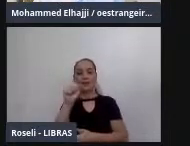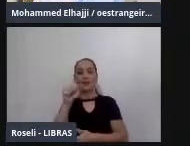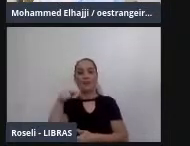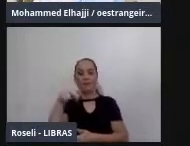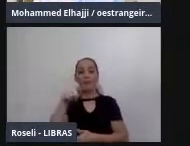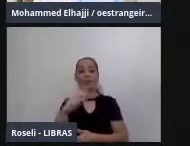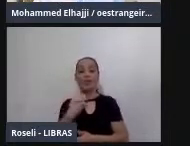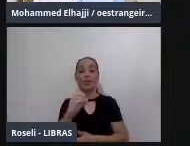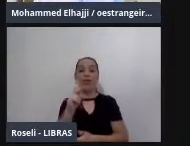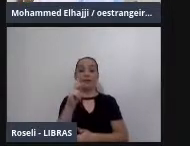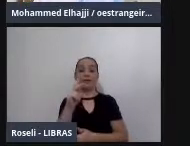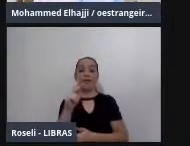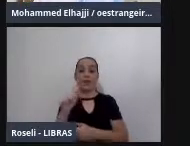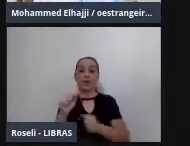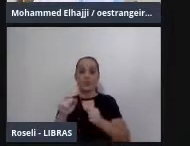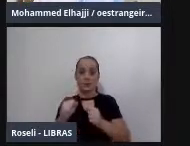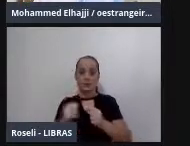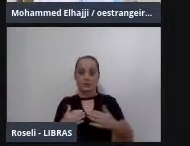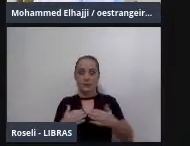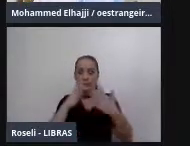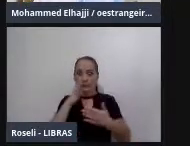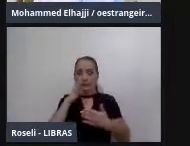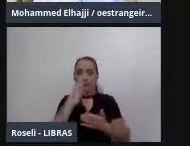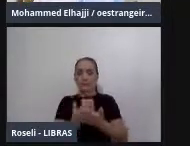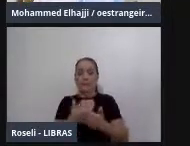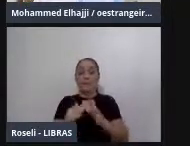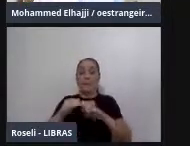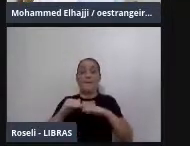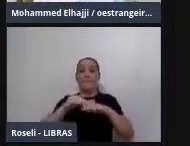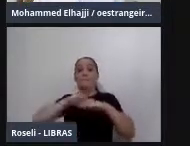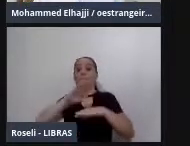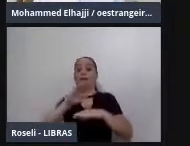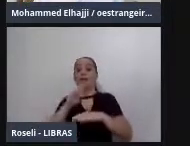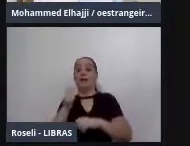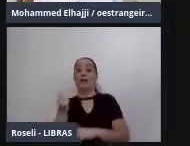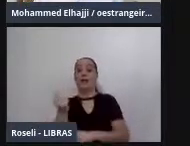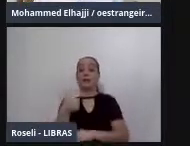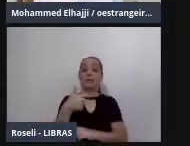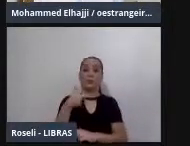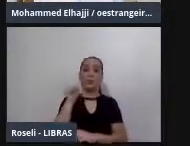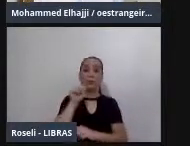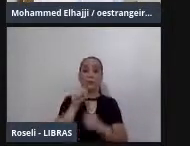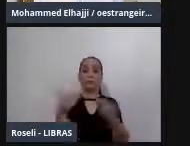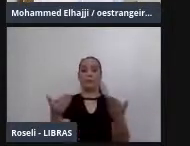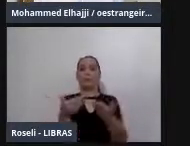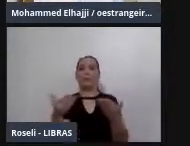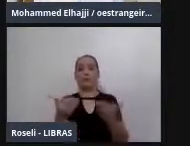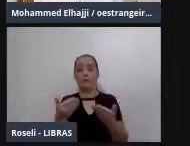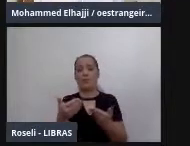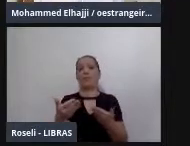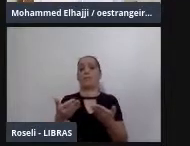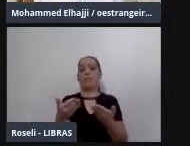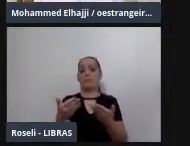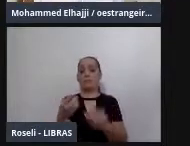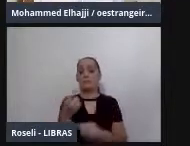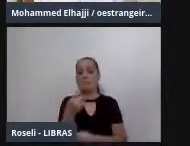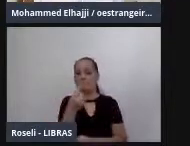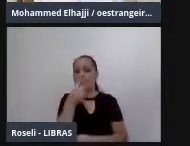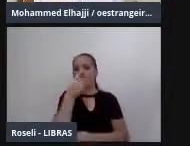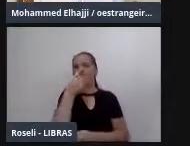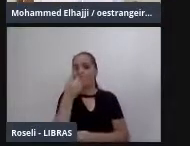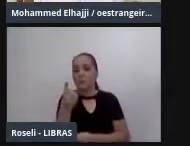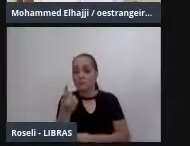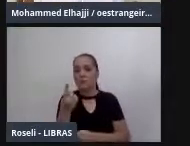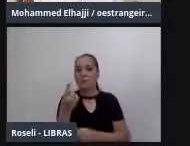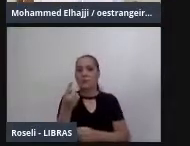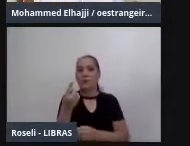refugiada que fez um diário que vive em Alepo. Né? Nós temos mais familiaridade com dramas